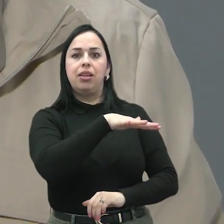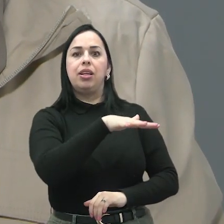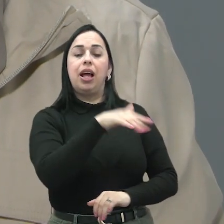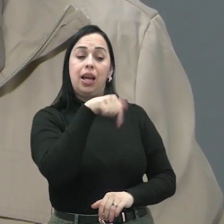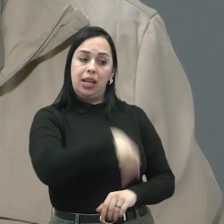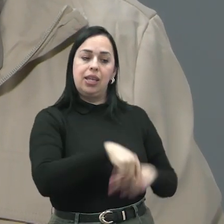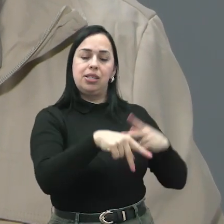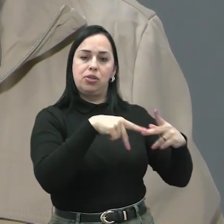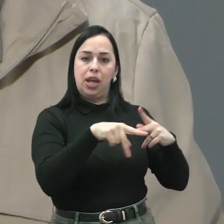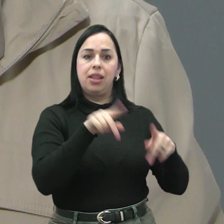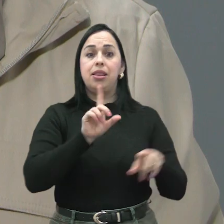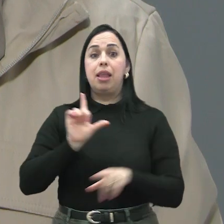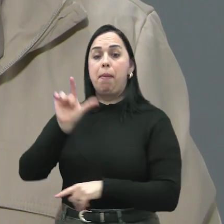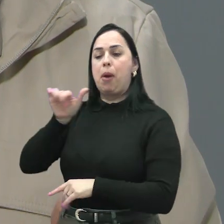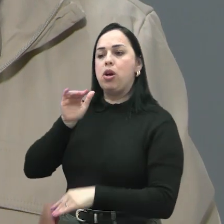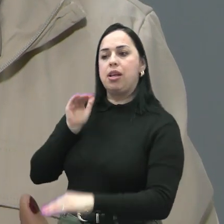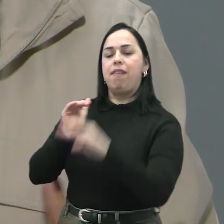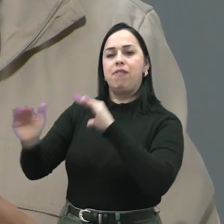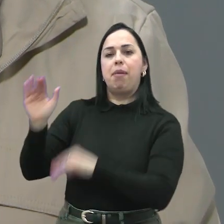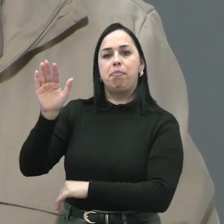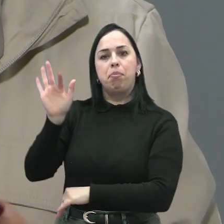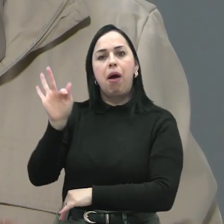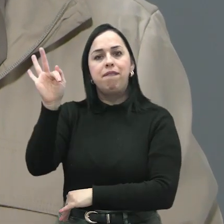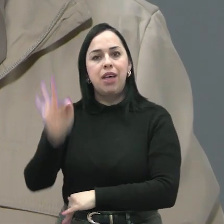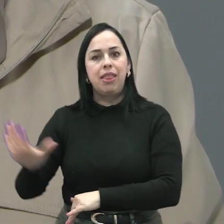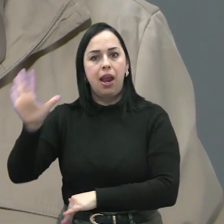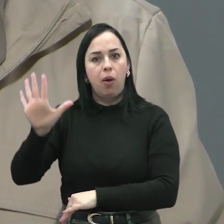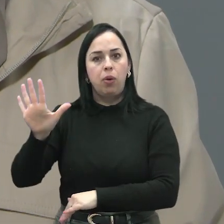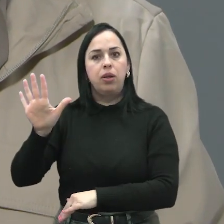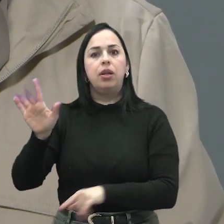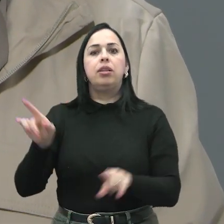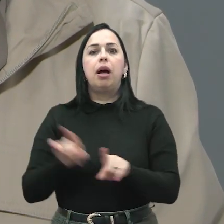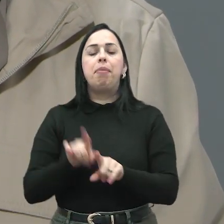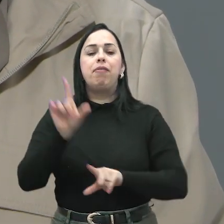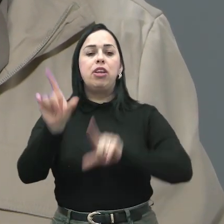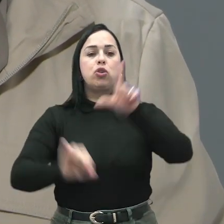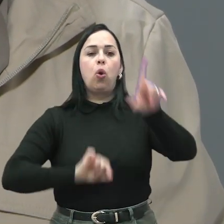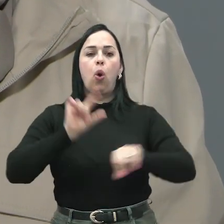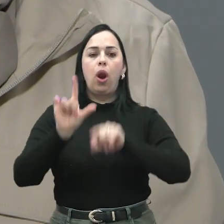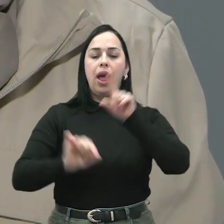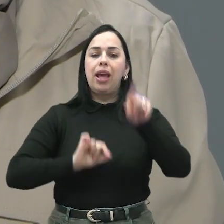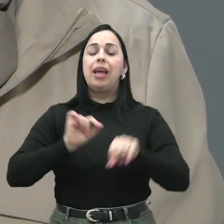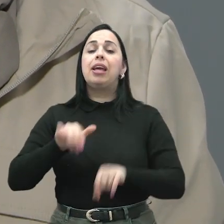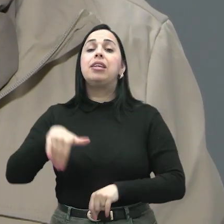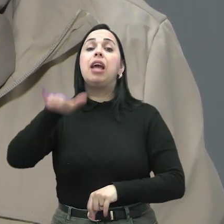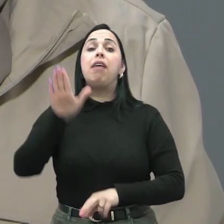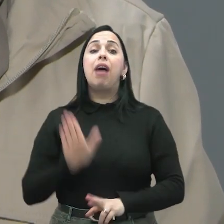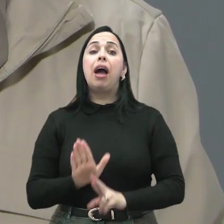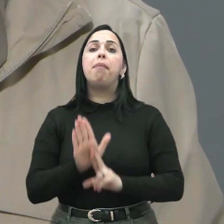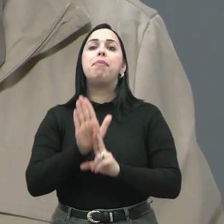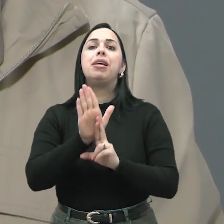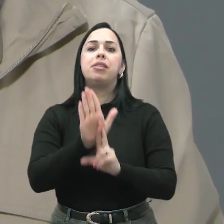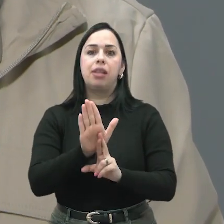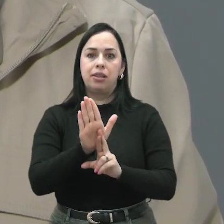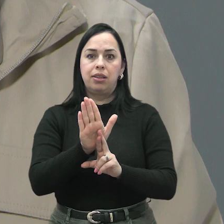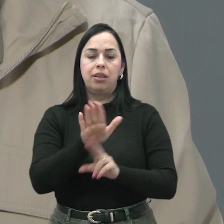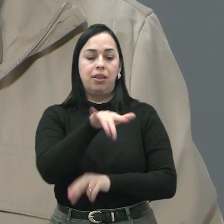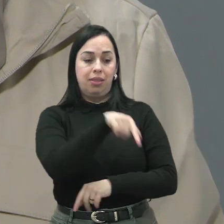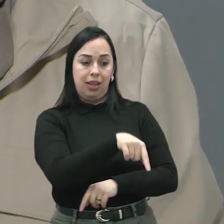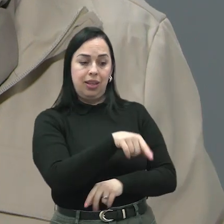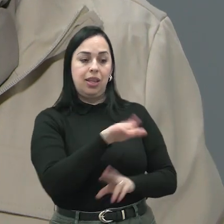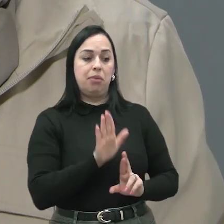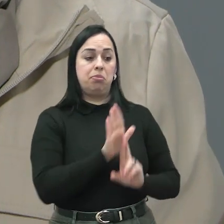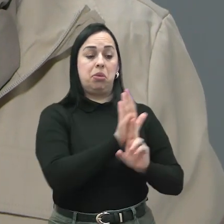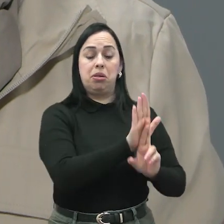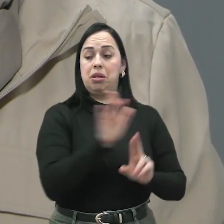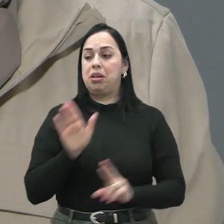para a federal. Né? E com isso nós estaremos também elegendo os nossos delegados, que vão nos representar tanto na